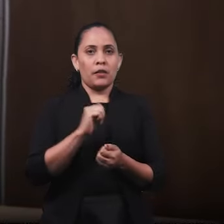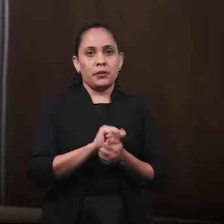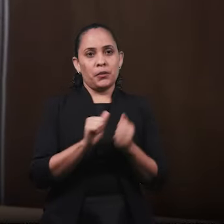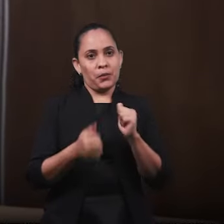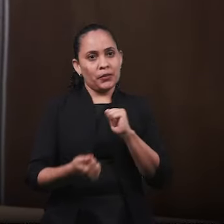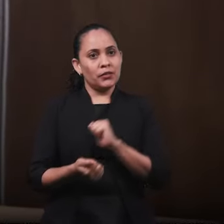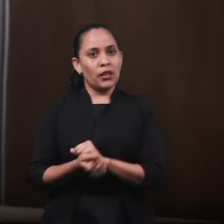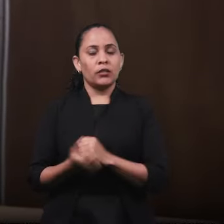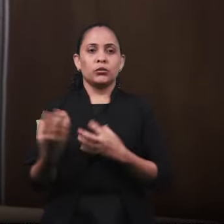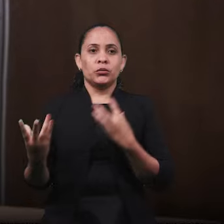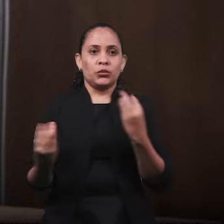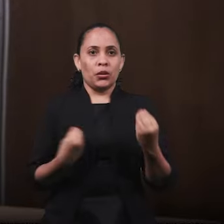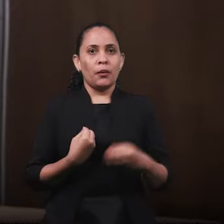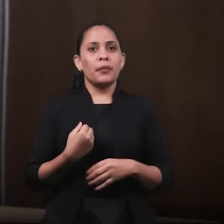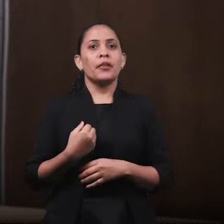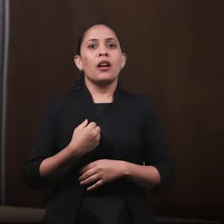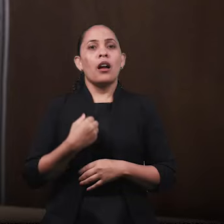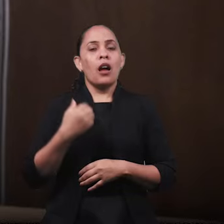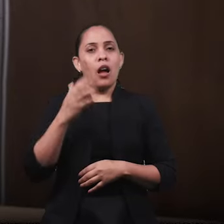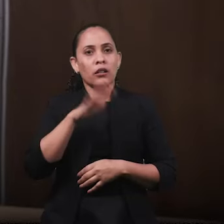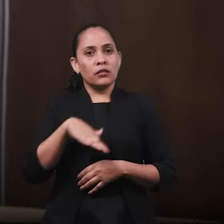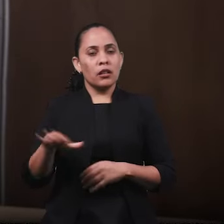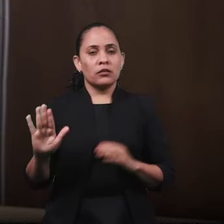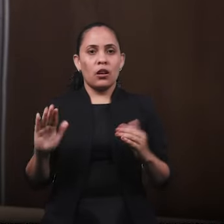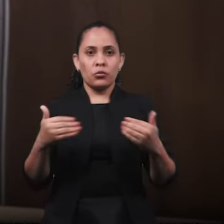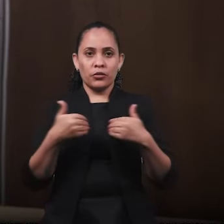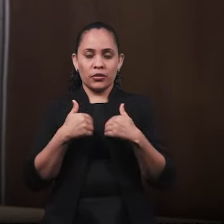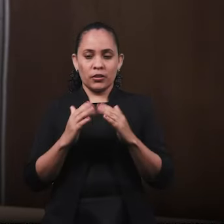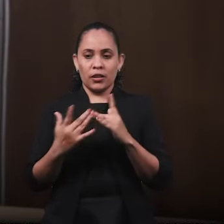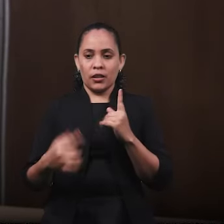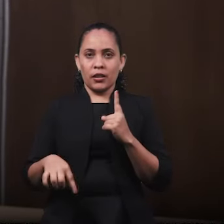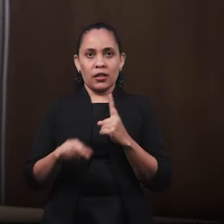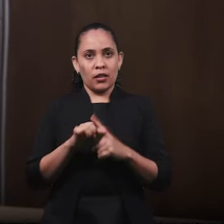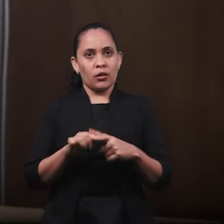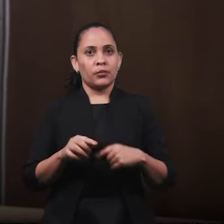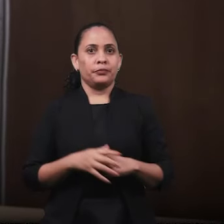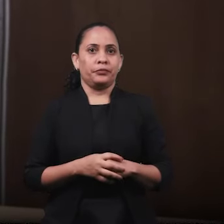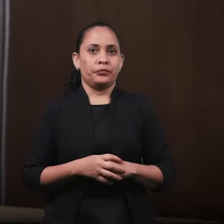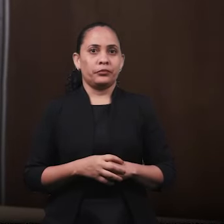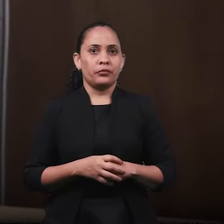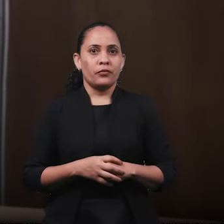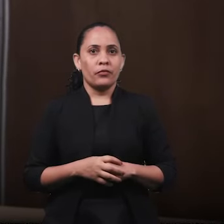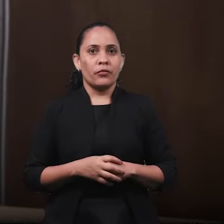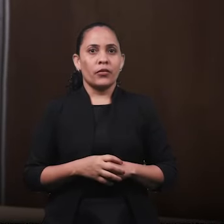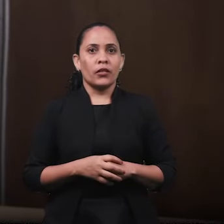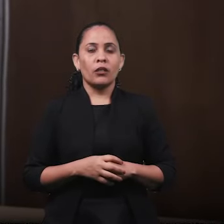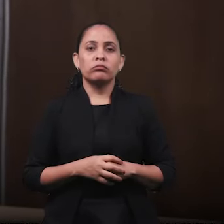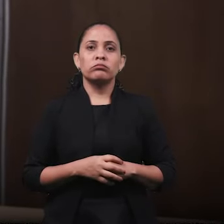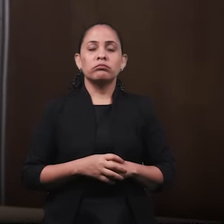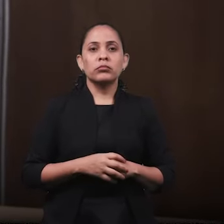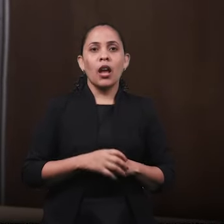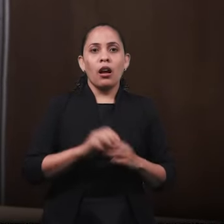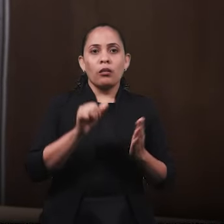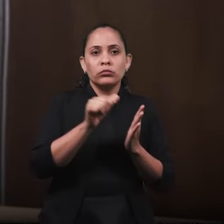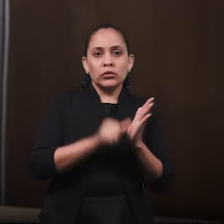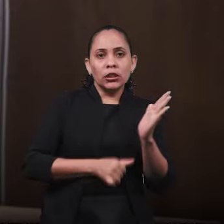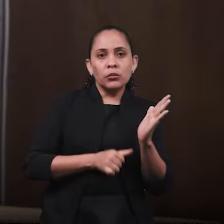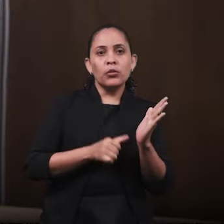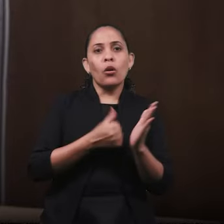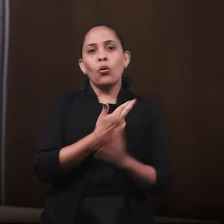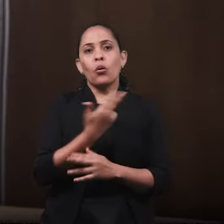aulas adaptadas, como receber uma criança autista na igreja, uma criança com síndrome de Down e